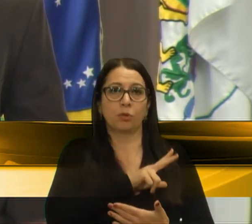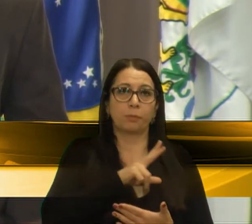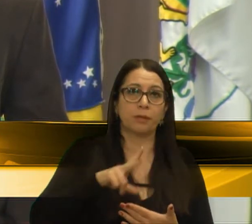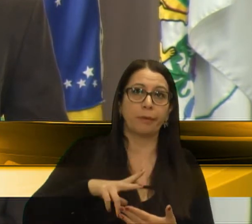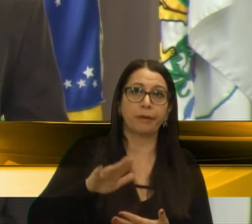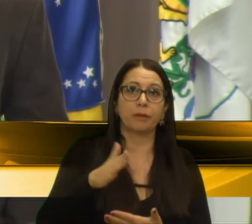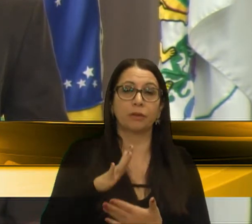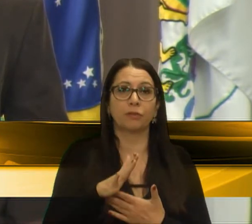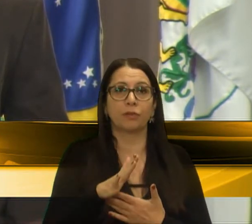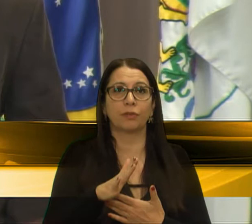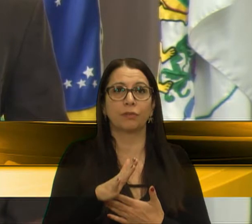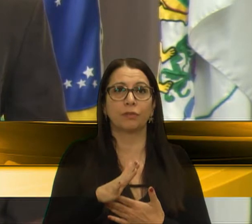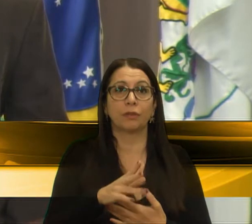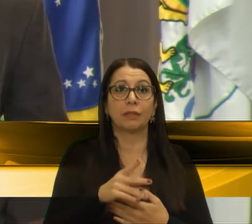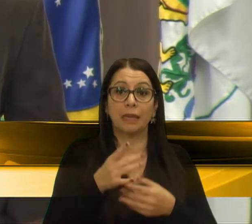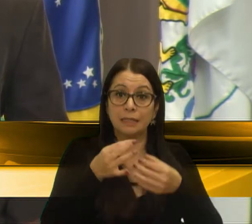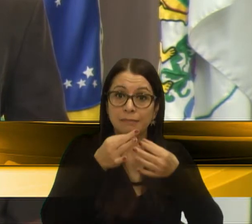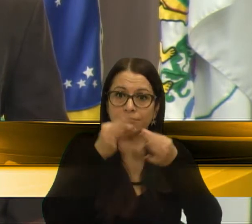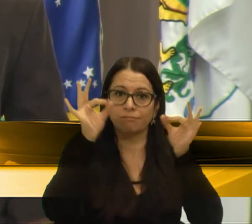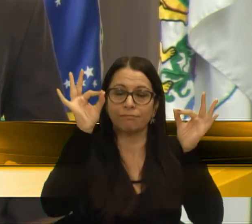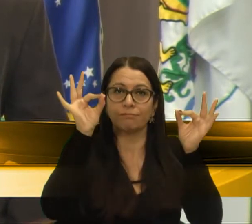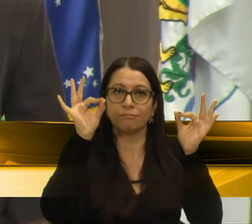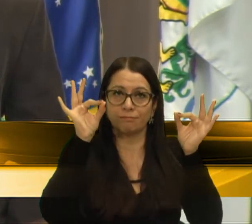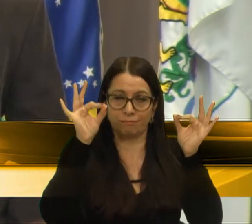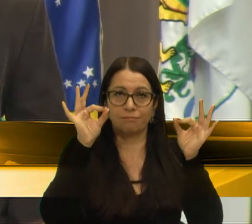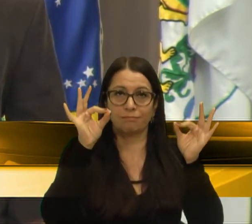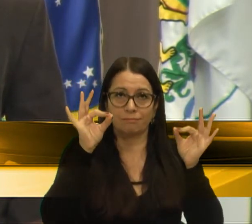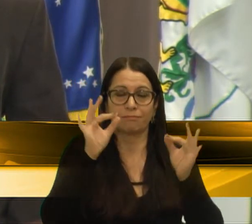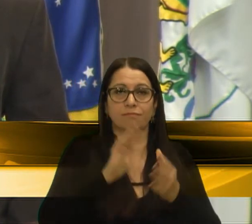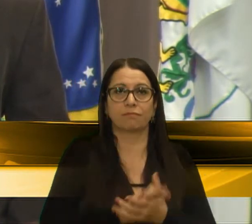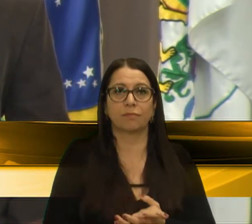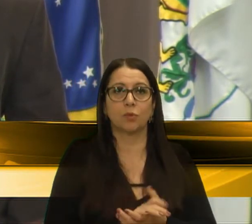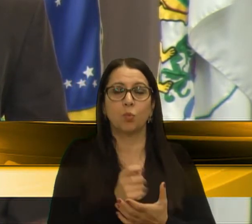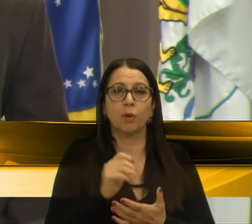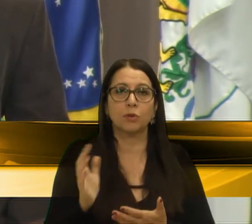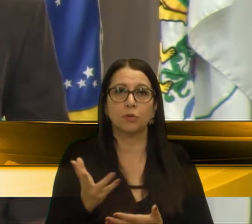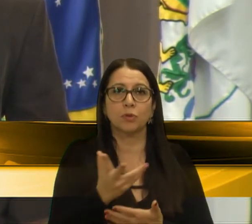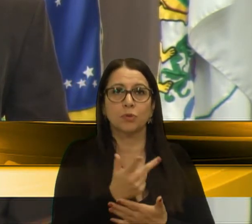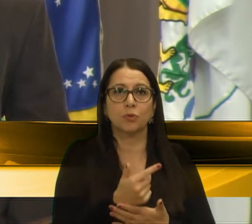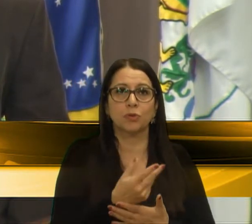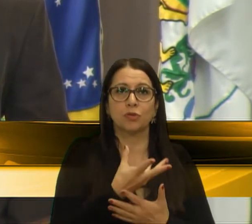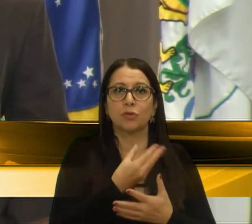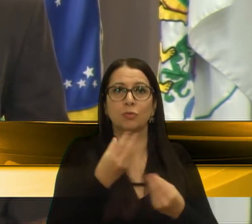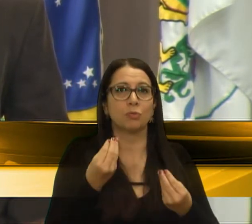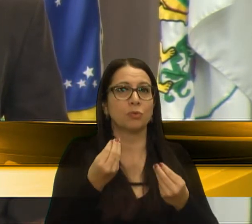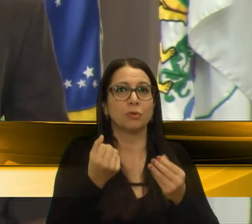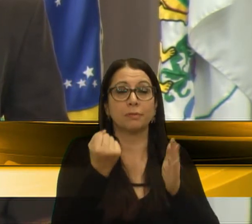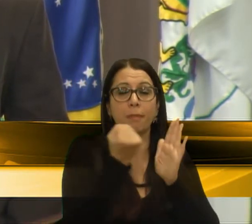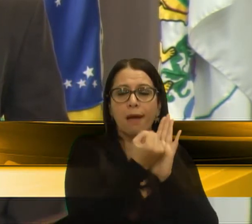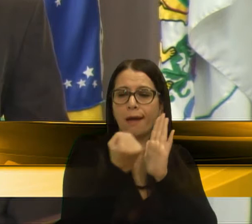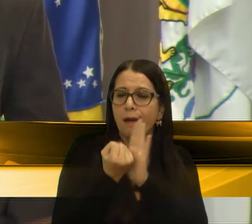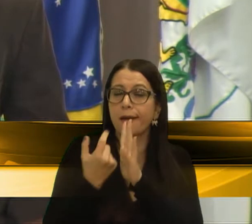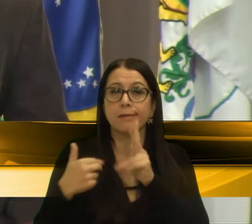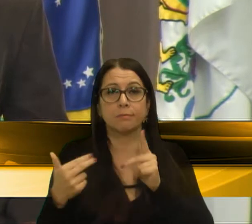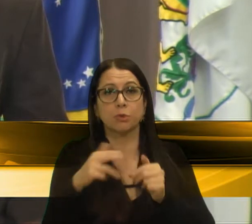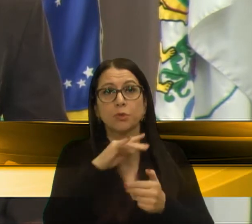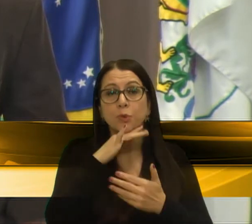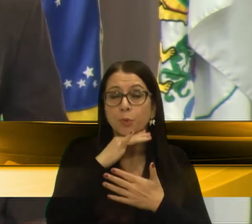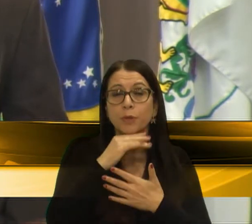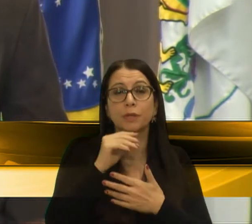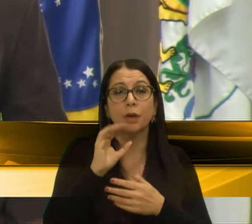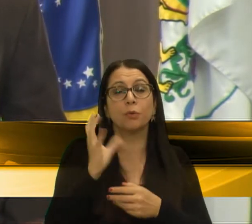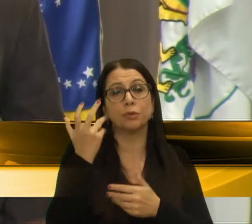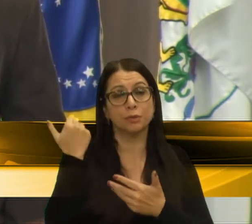às vezes, eles saem curados, a maioria deles saem cheios de cicatrizes, com uma coisa ruim que passaram,